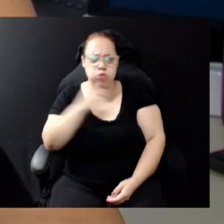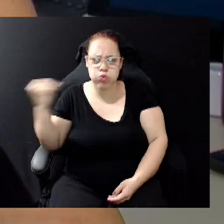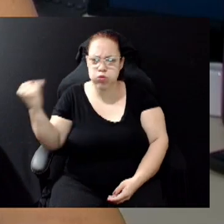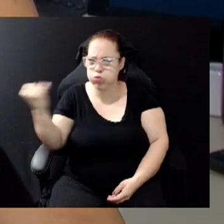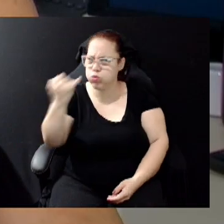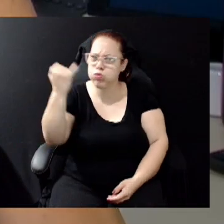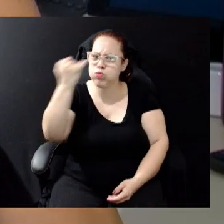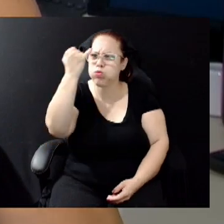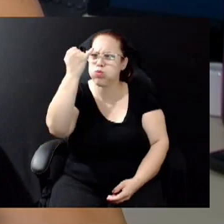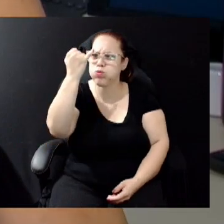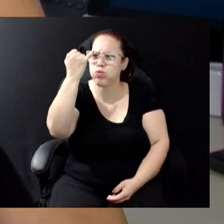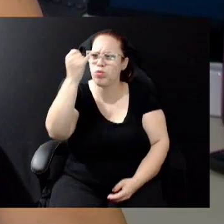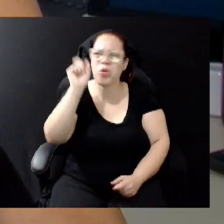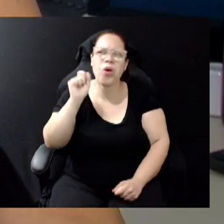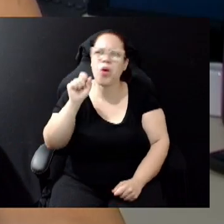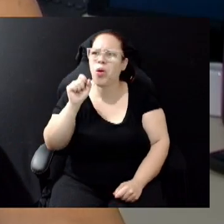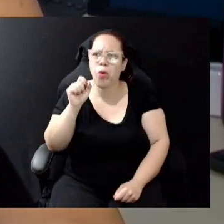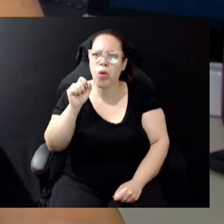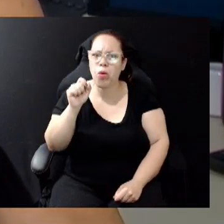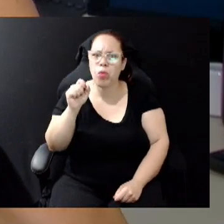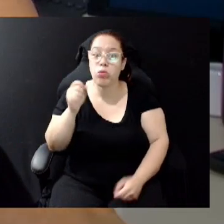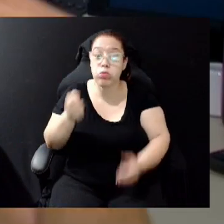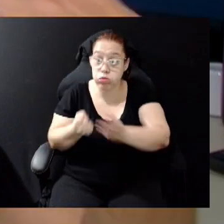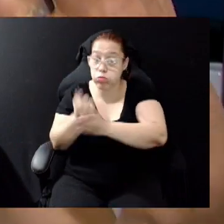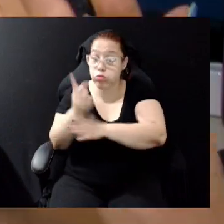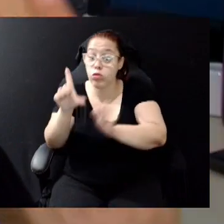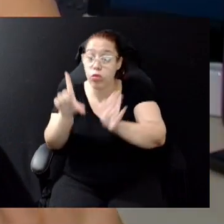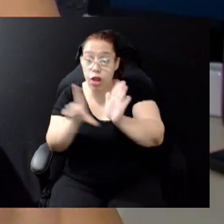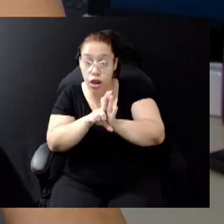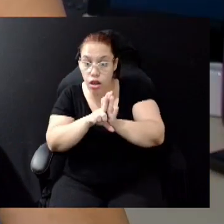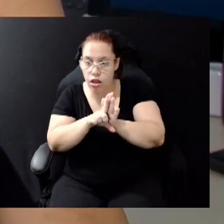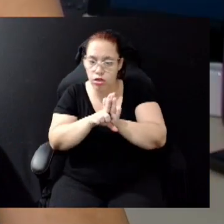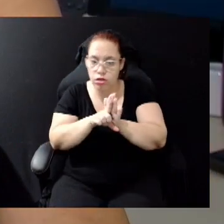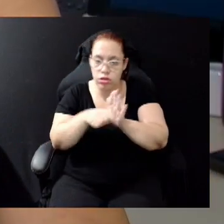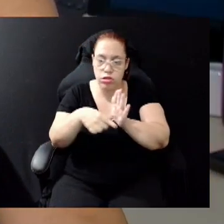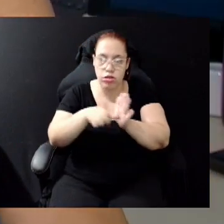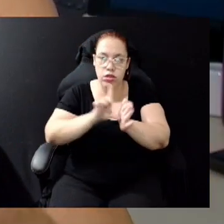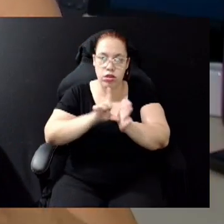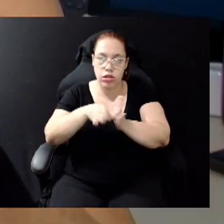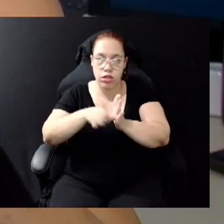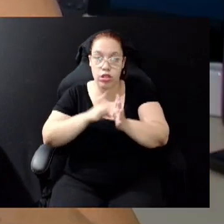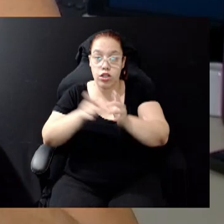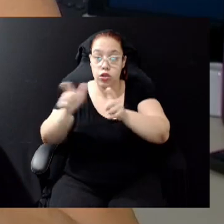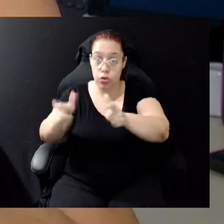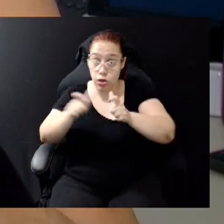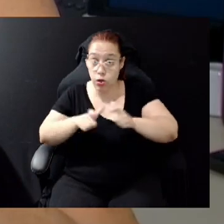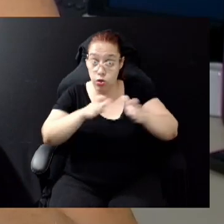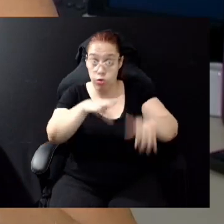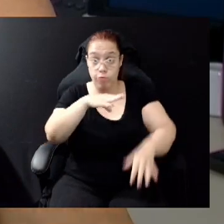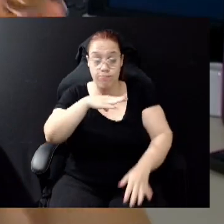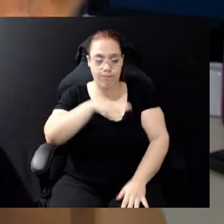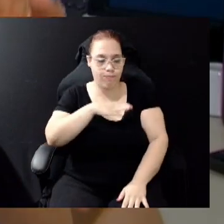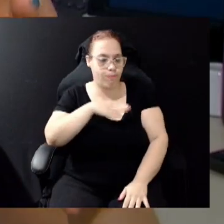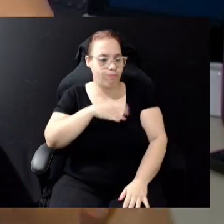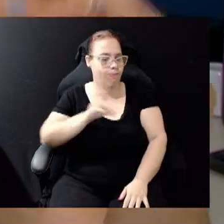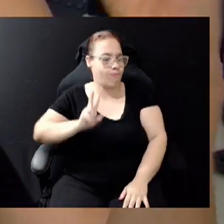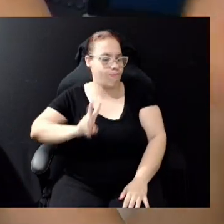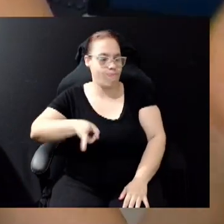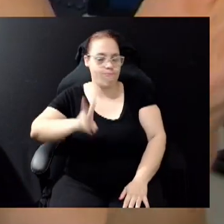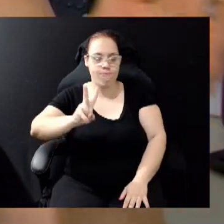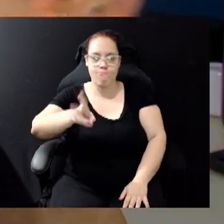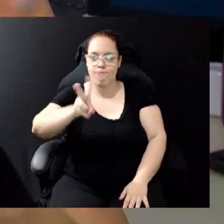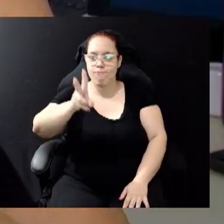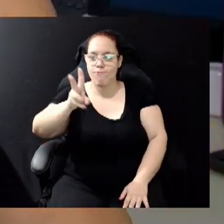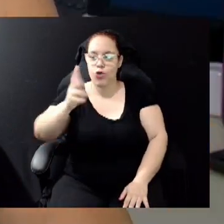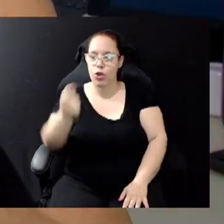até ter lançado essa lei antes do que outros locais. Então, a gente ser assim, o pioneiro, e a